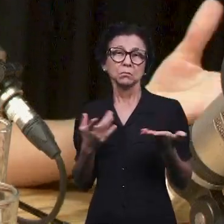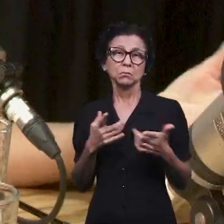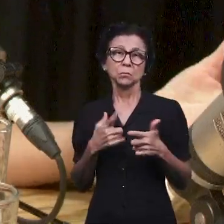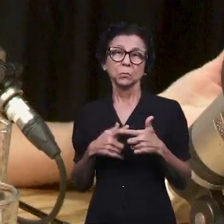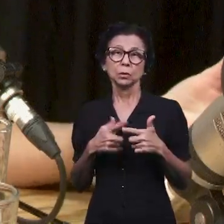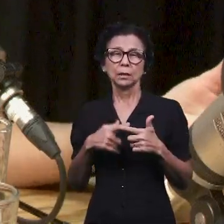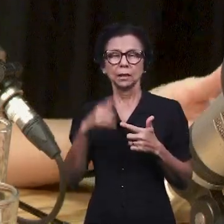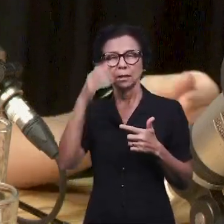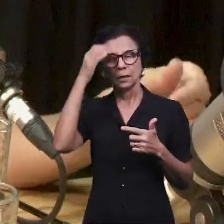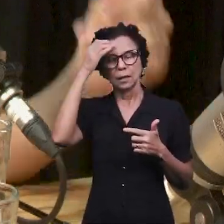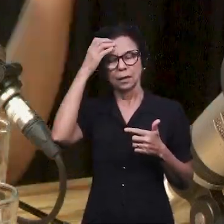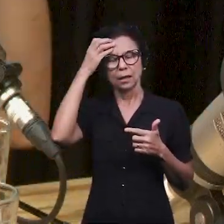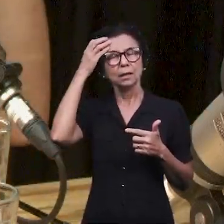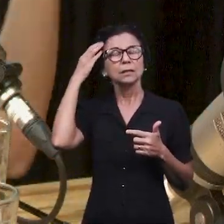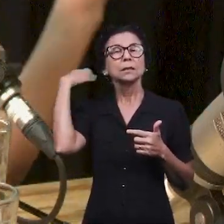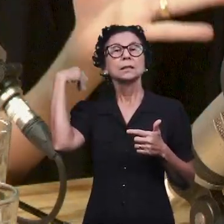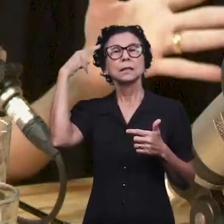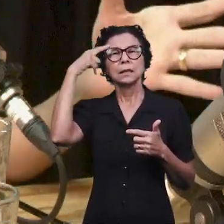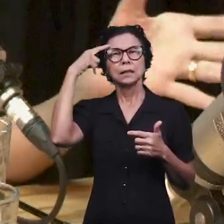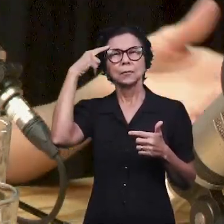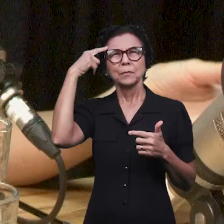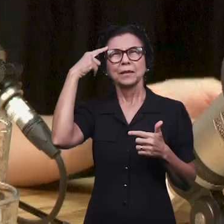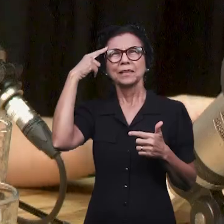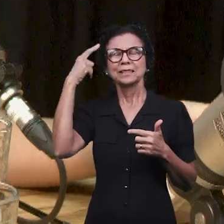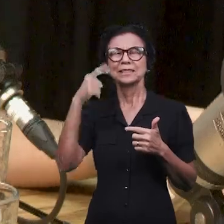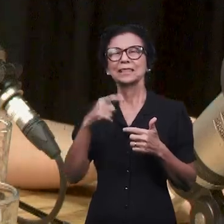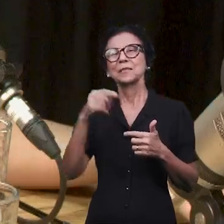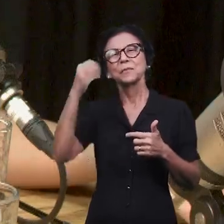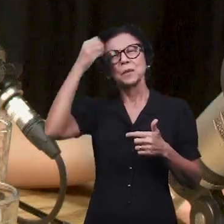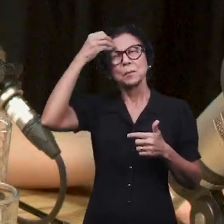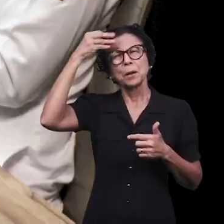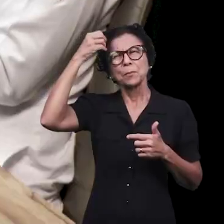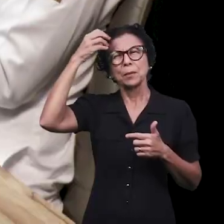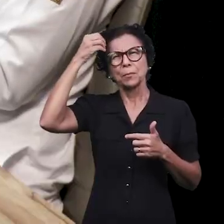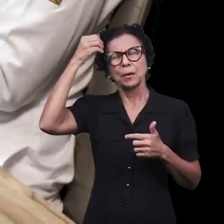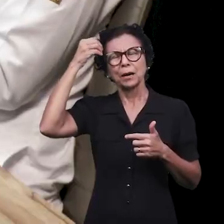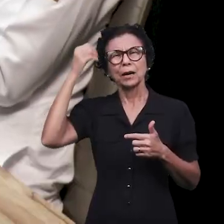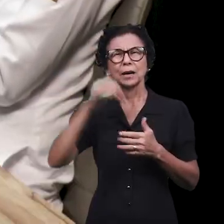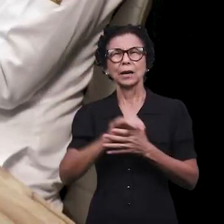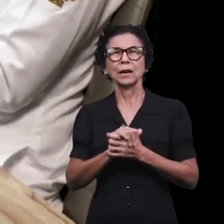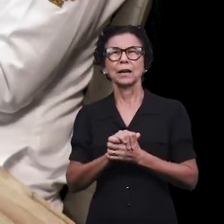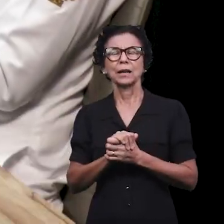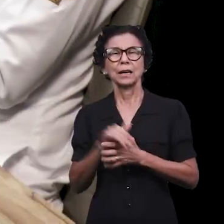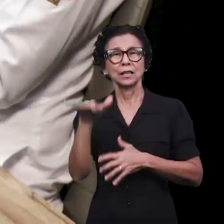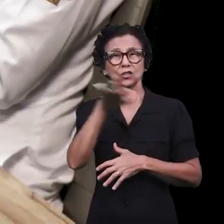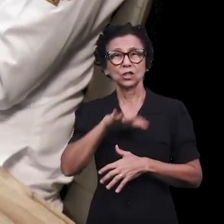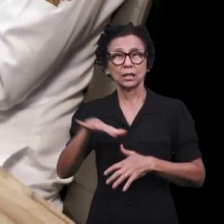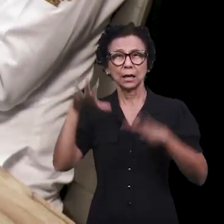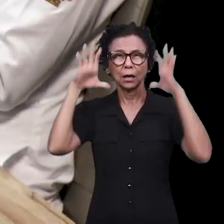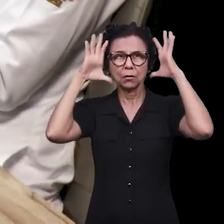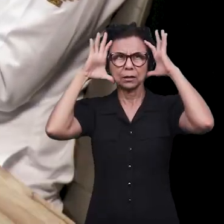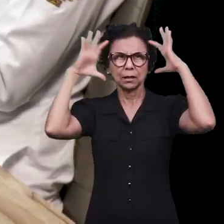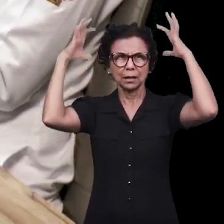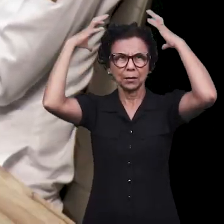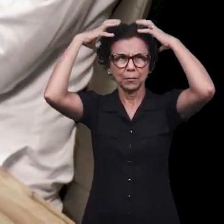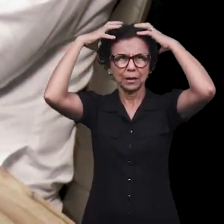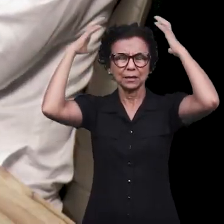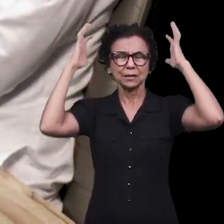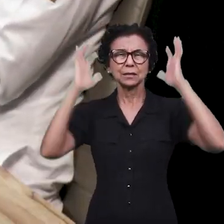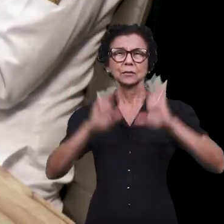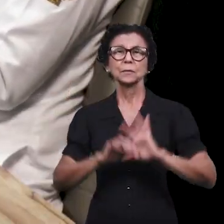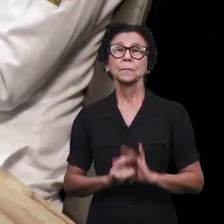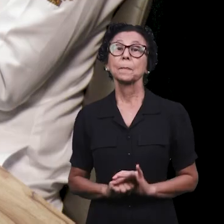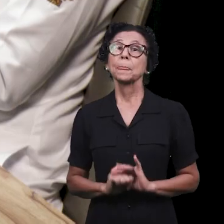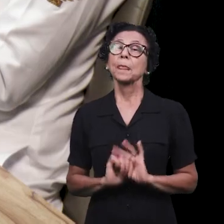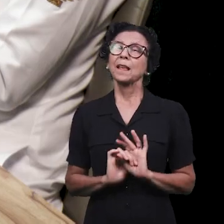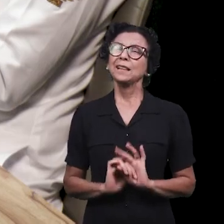cabeça na cabeça inteira. Isso. Seria... A dor de cabeça, que a gente conhece como cefaleia, é um grupo muito,